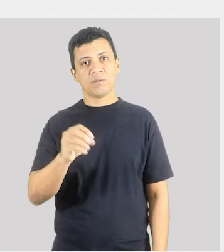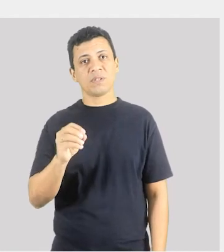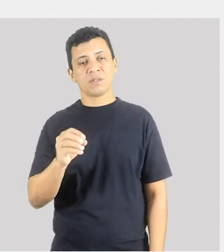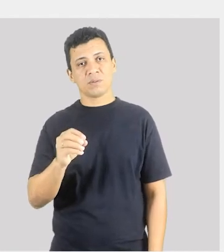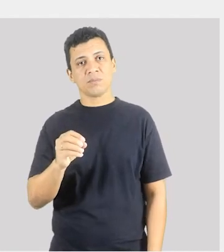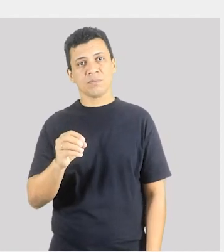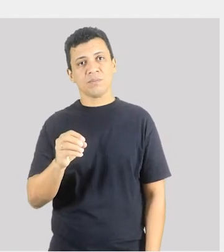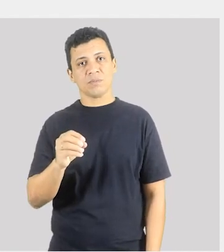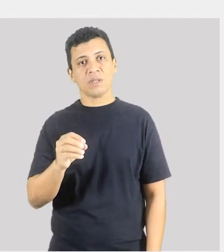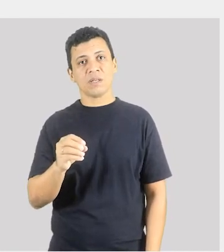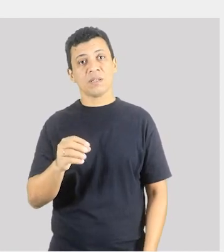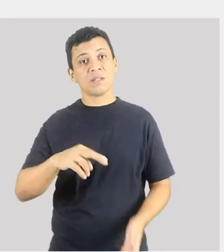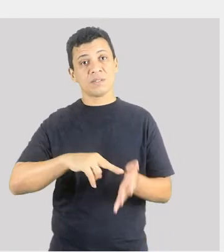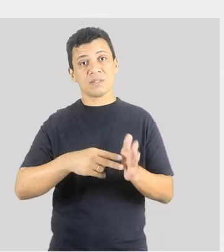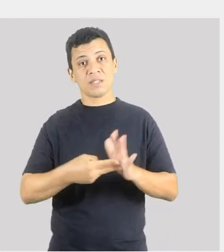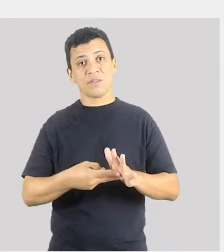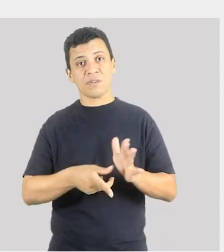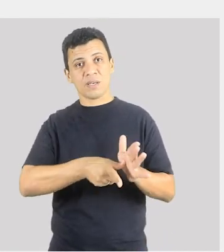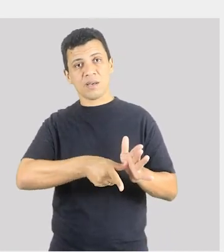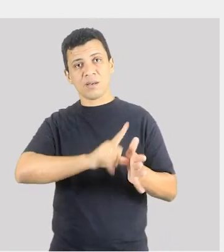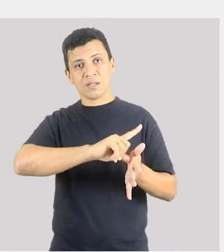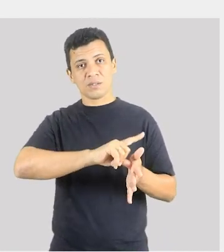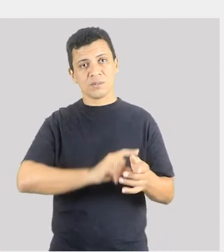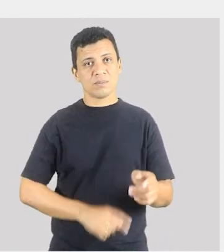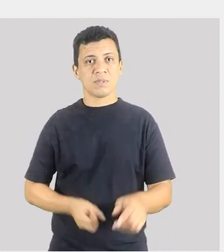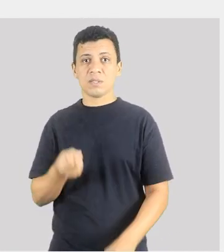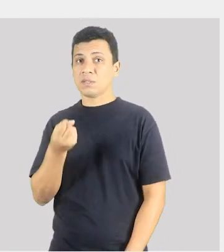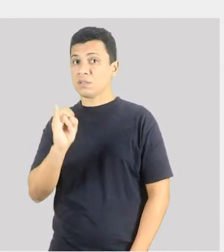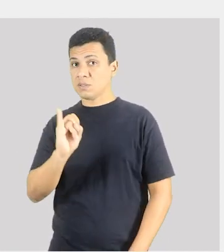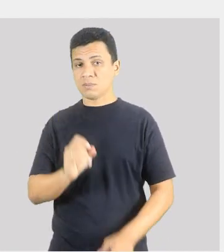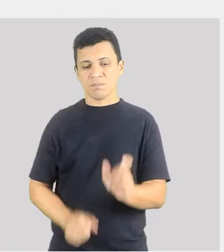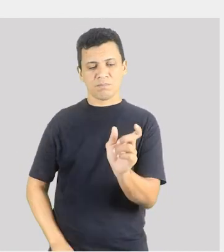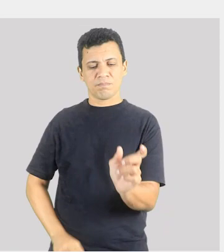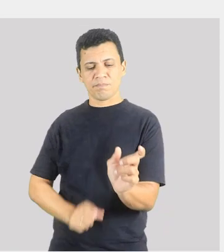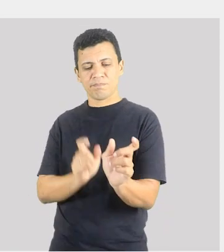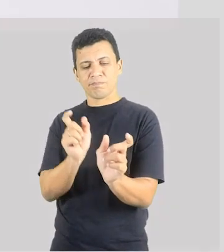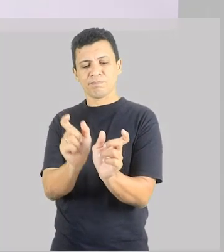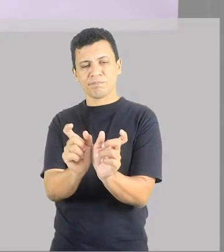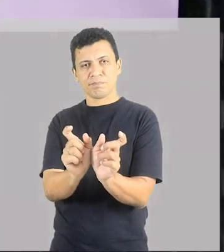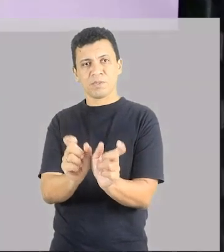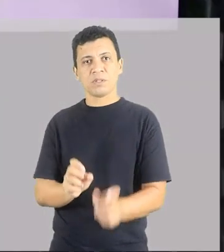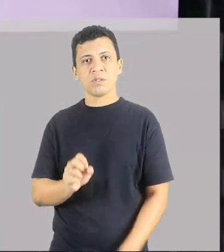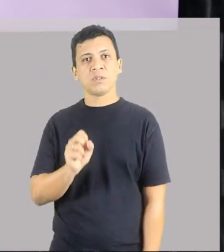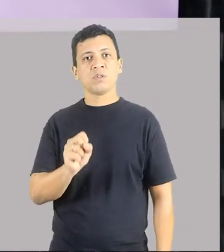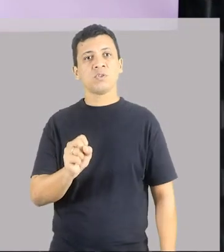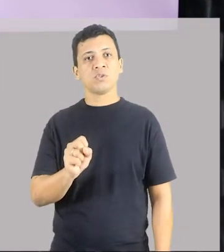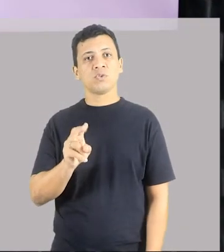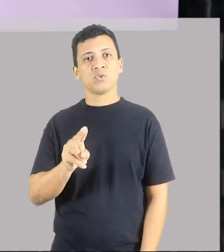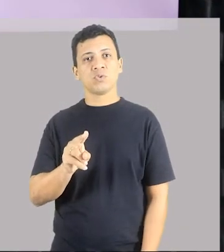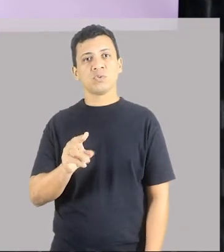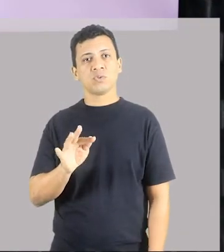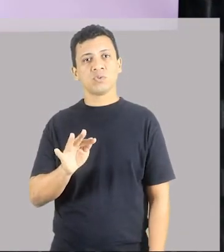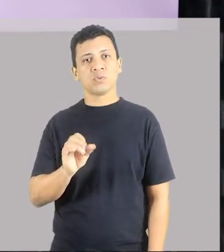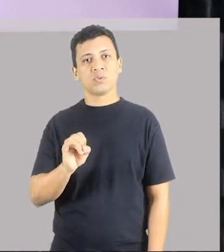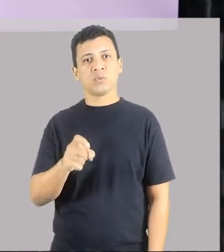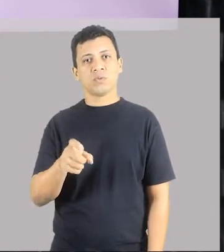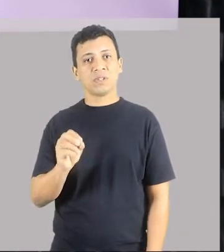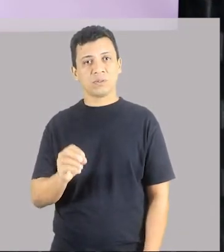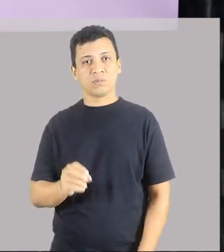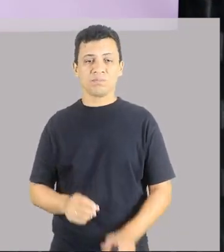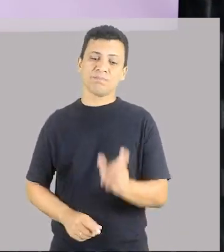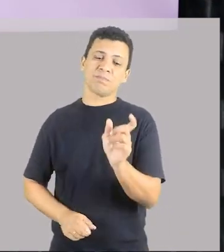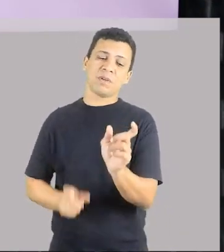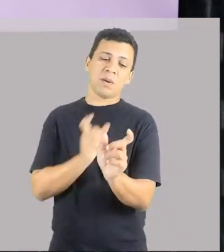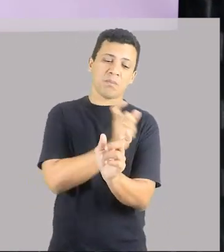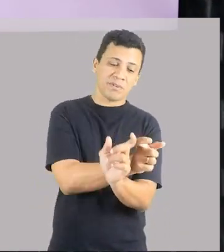pré quer dizer antes se eu coloco após o radical Eu tenho um sufixo então tanto o prefixo